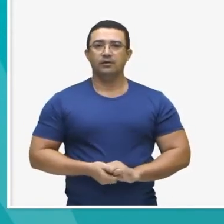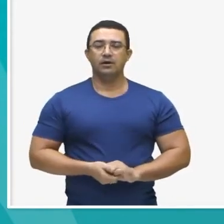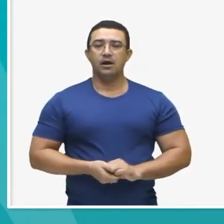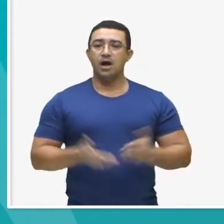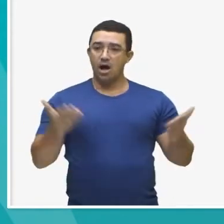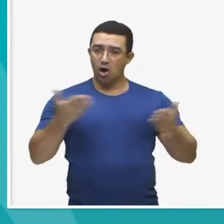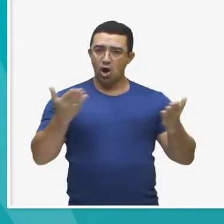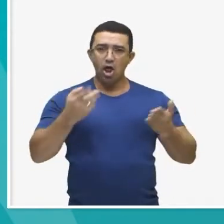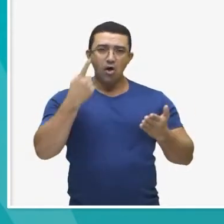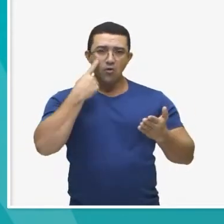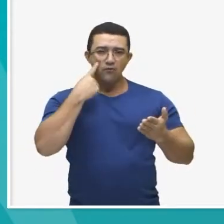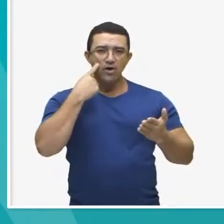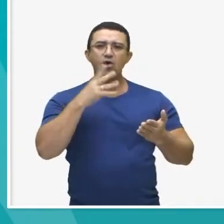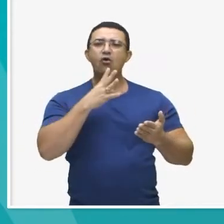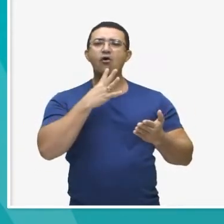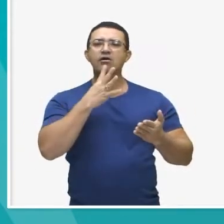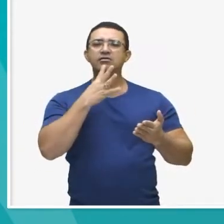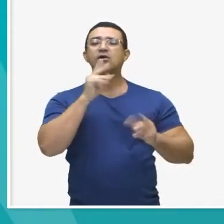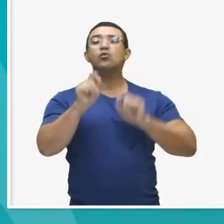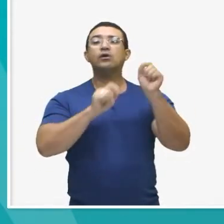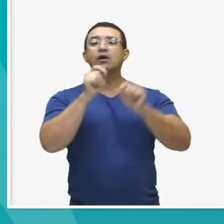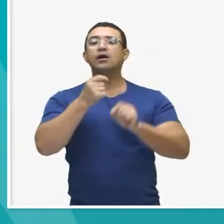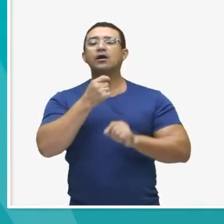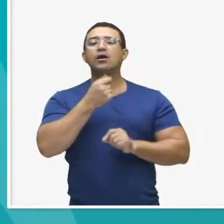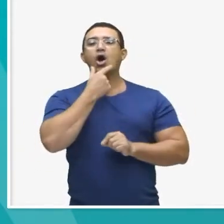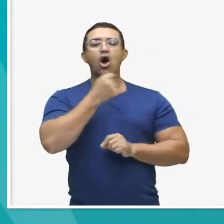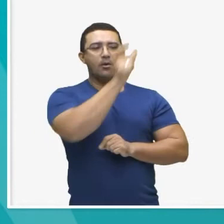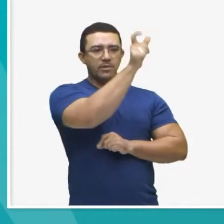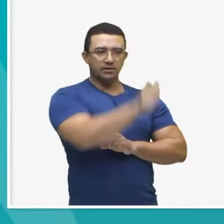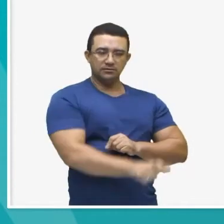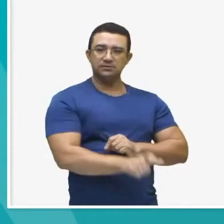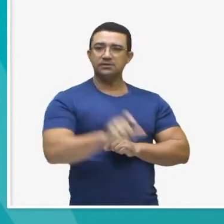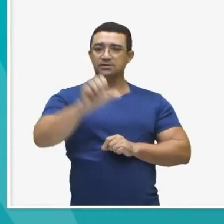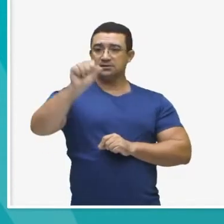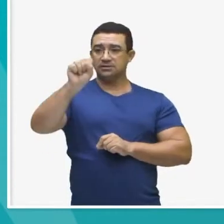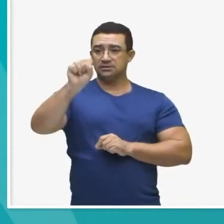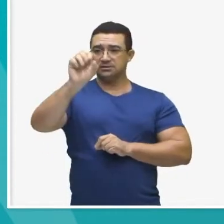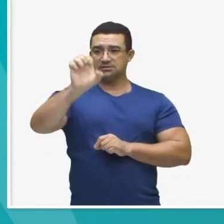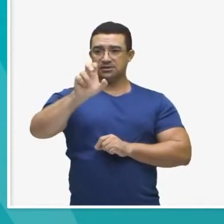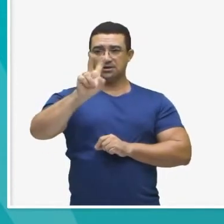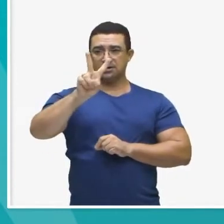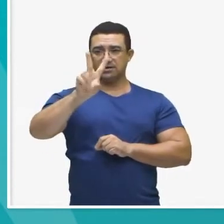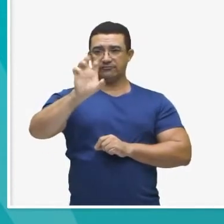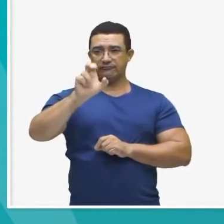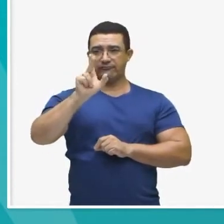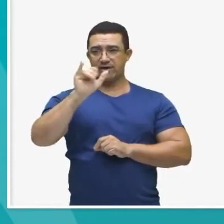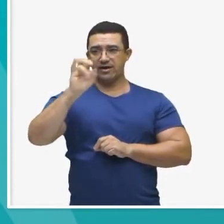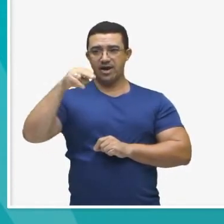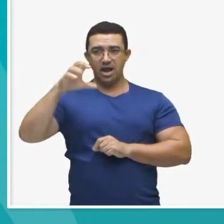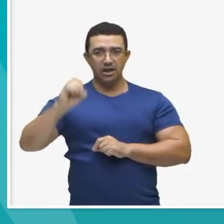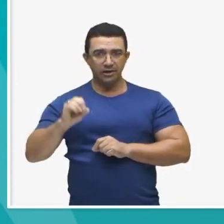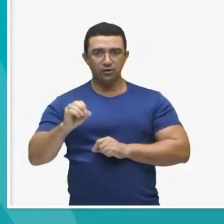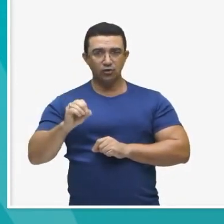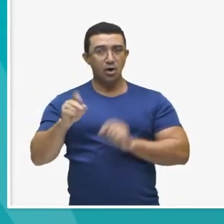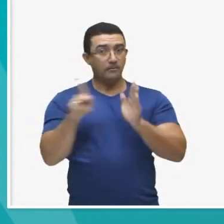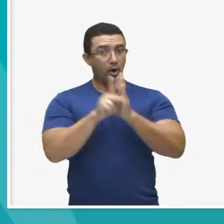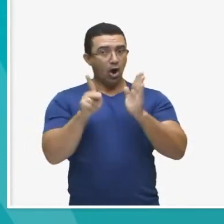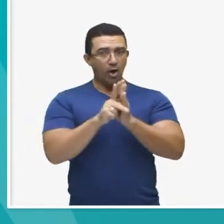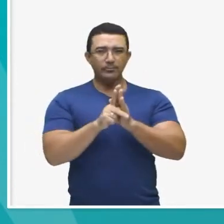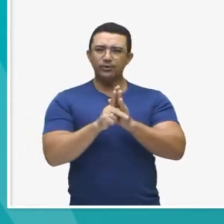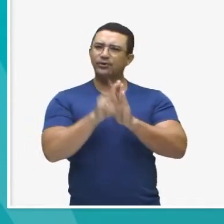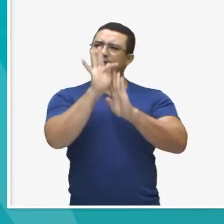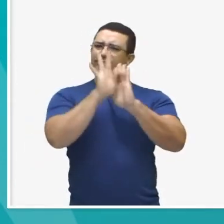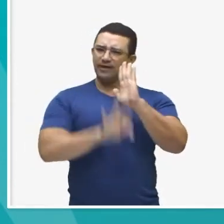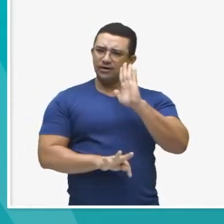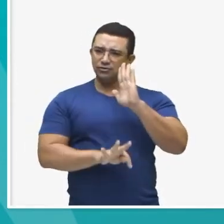Severino, esse retirante que é a personagem deste texto da aula de hoje, que se chama Morte e Vida Severina,